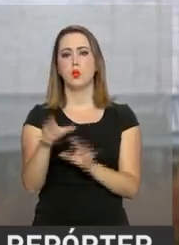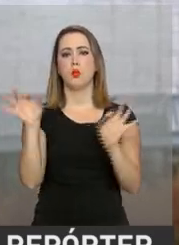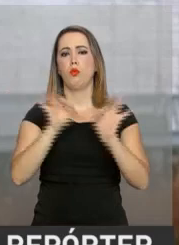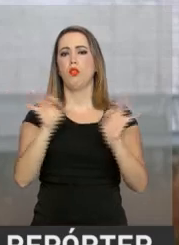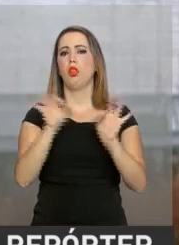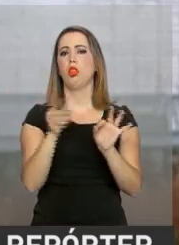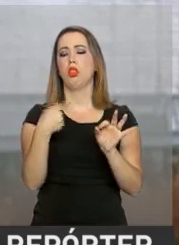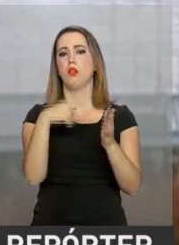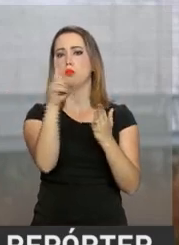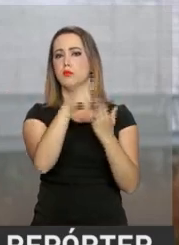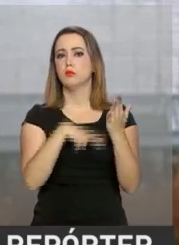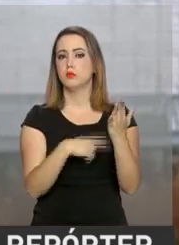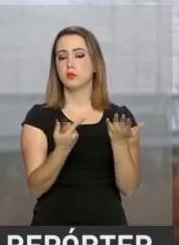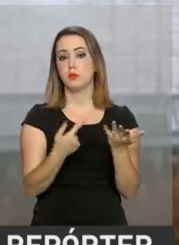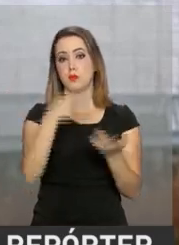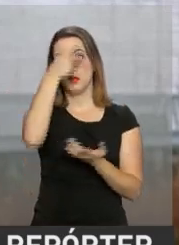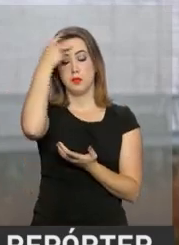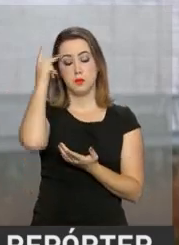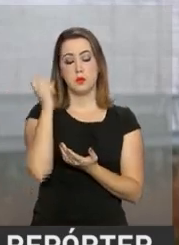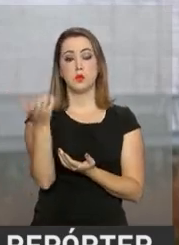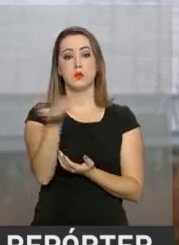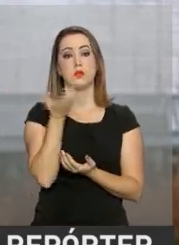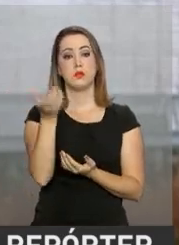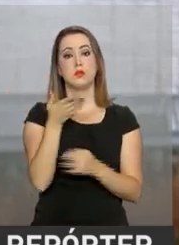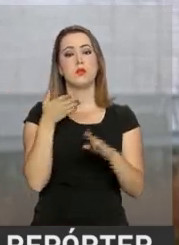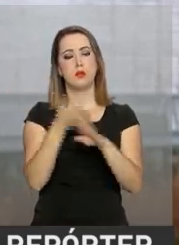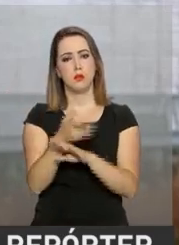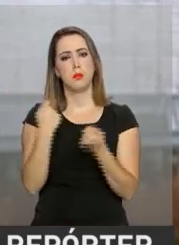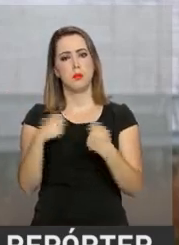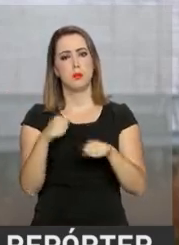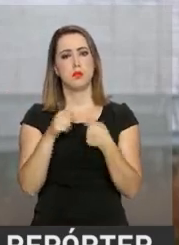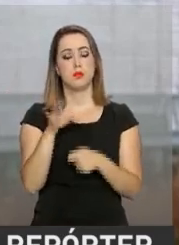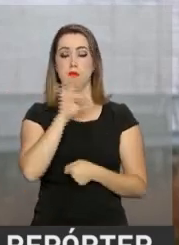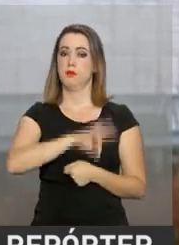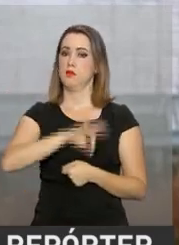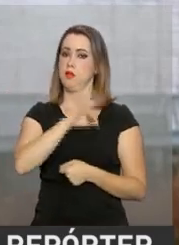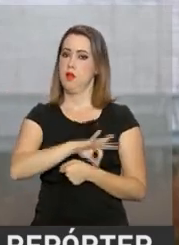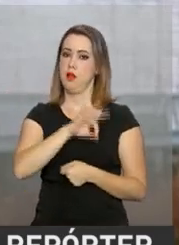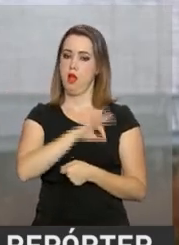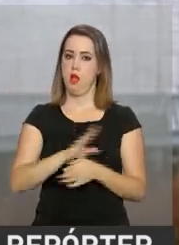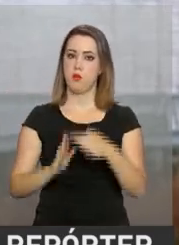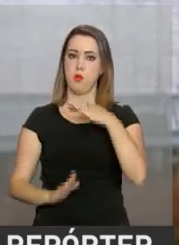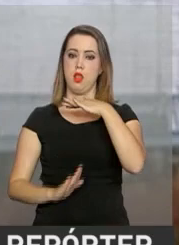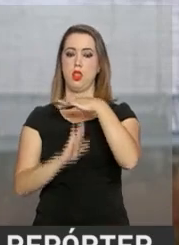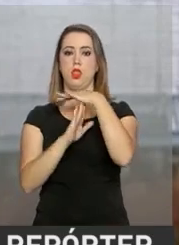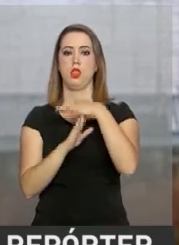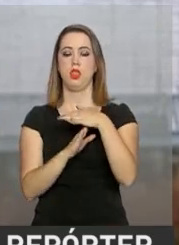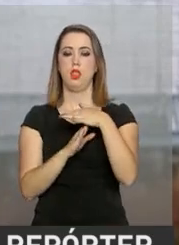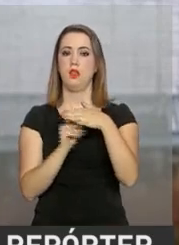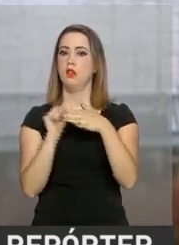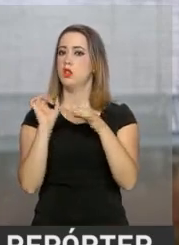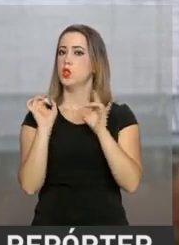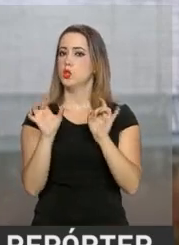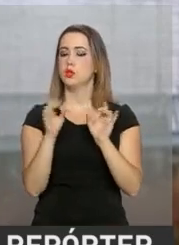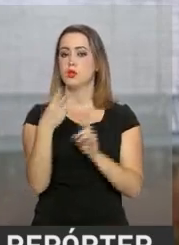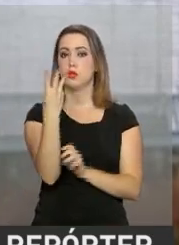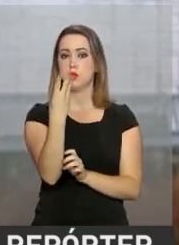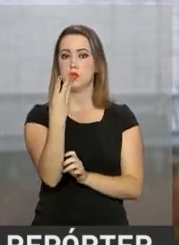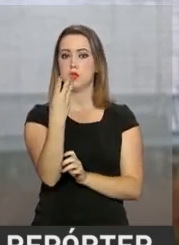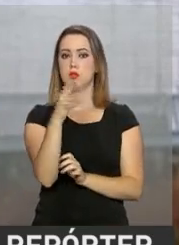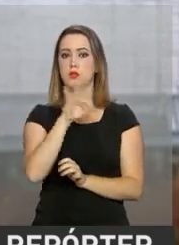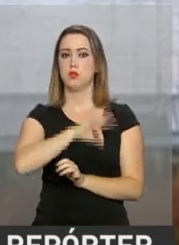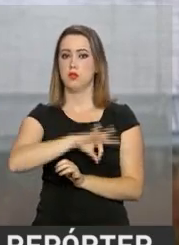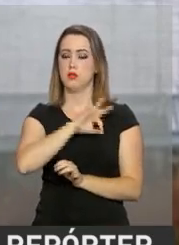zerado a redação os interessados também devem comprovar a renda mensal familiar bruta que não deve ultrapassar três